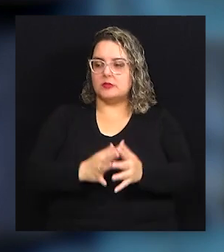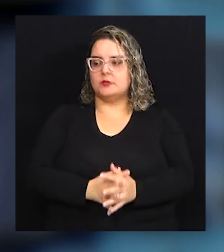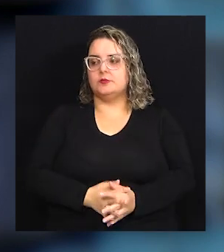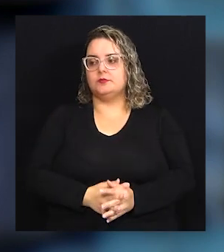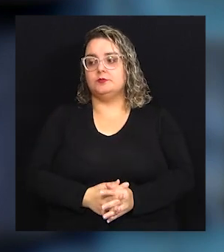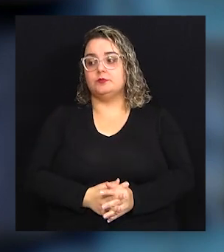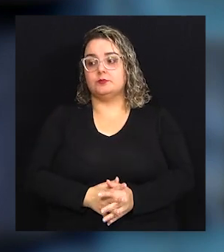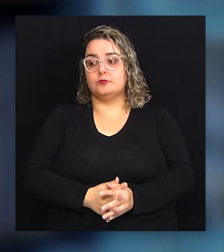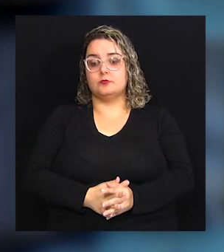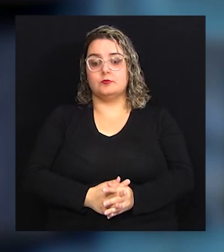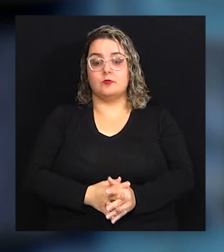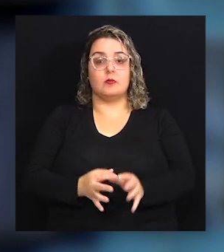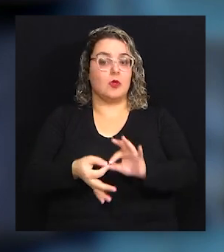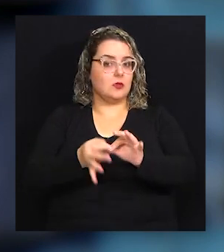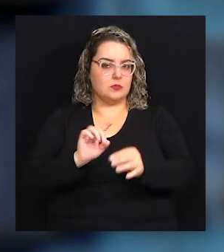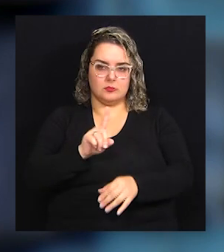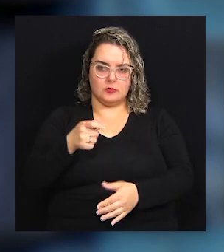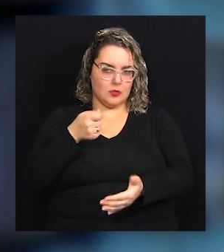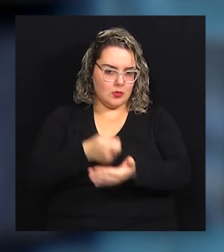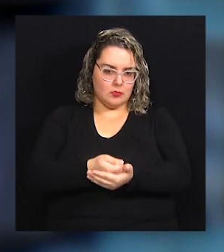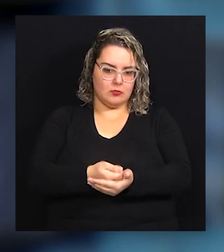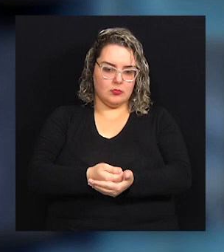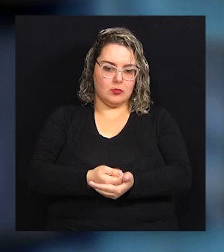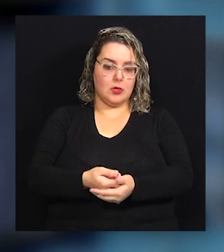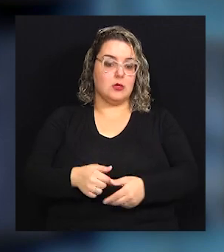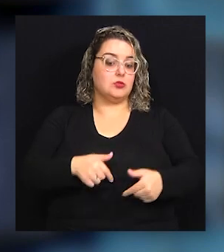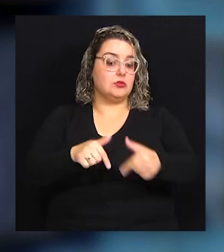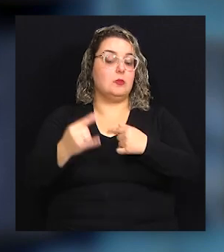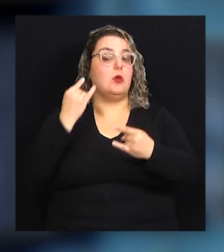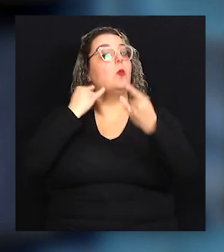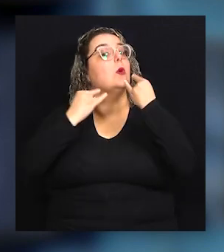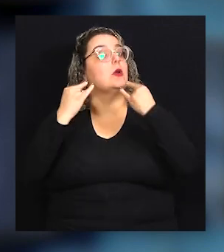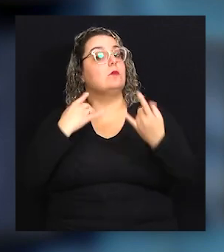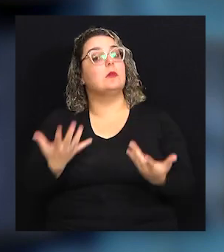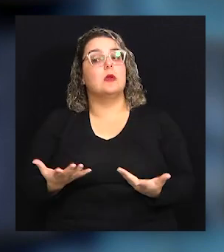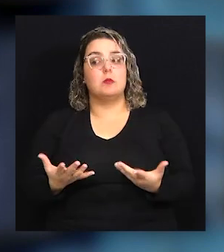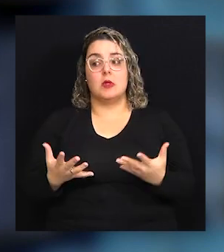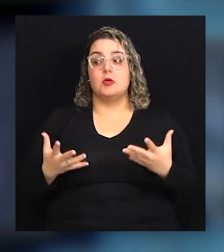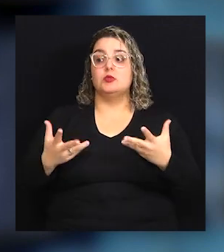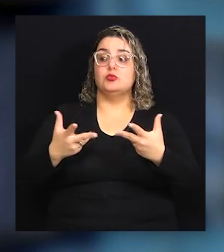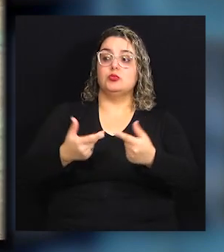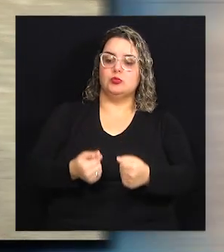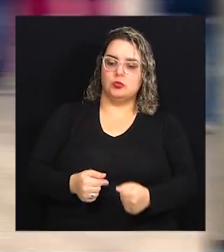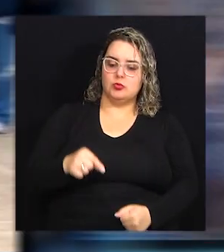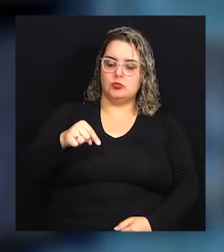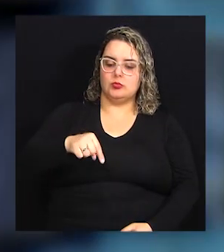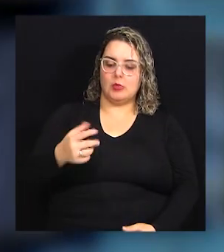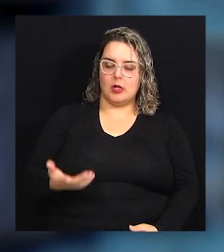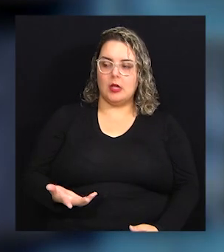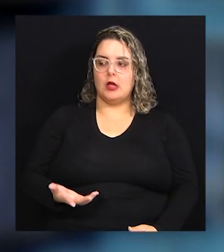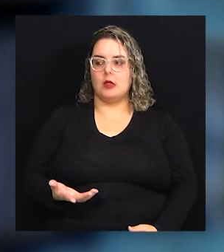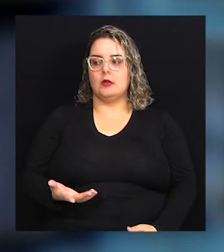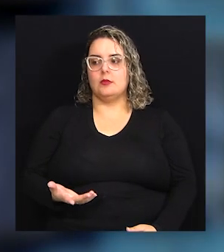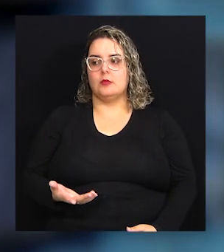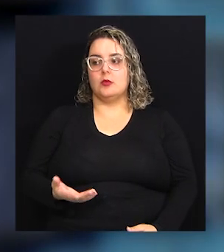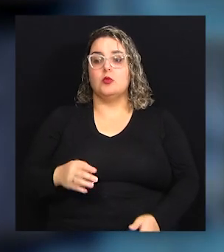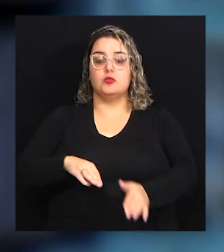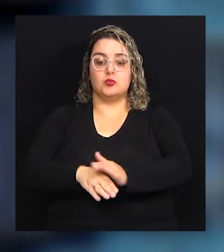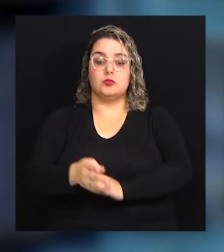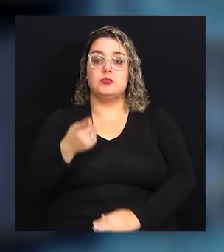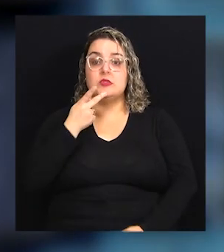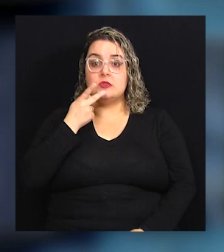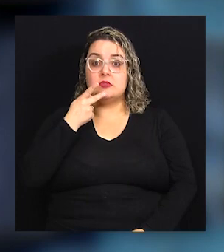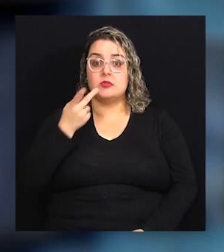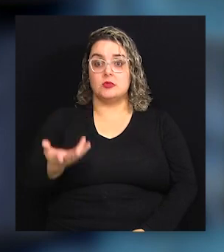essa iniciação aí? Então, as oficinas elas não são obrigatórias, a gente trabalha com interesse, né? Mas praticamente todos passam aqui, né? A